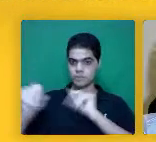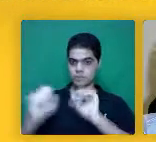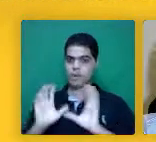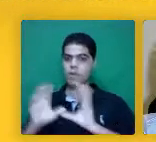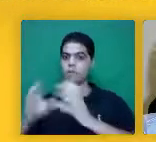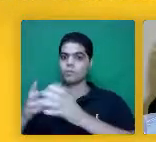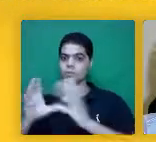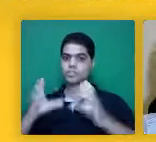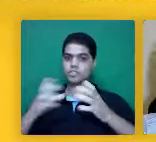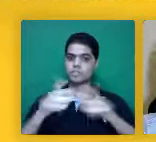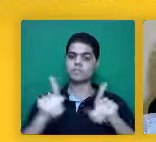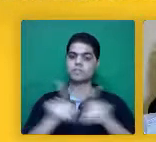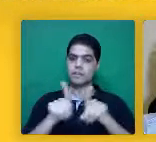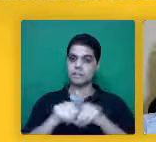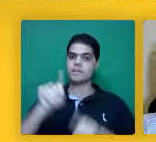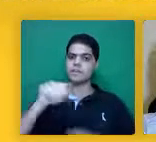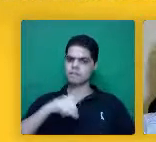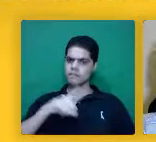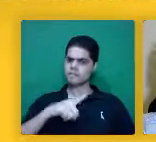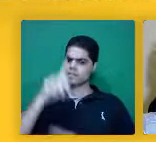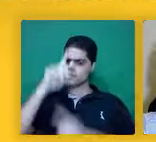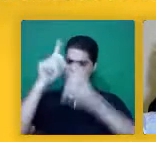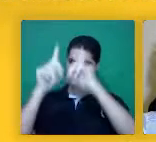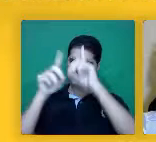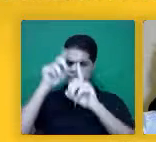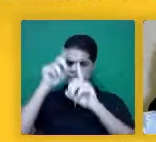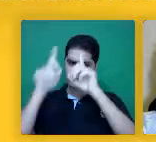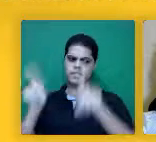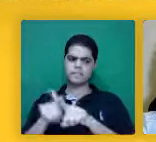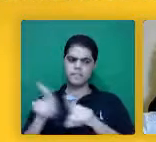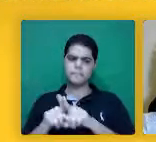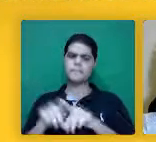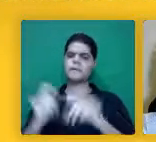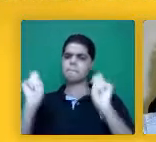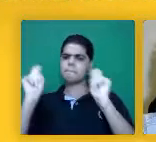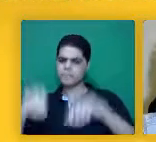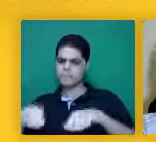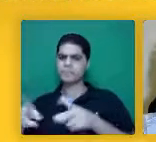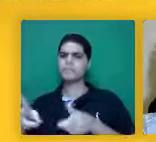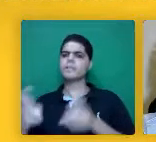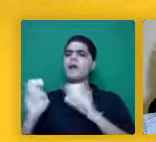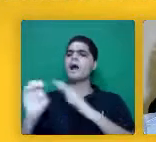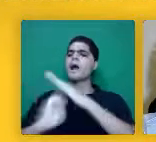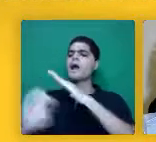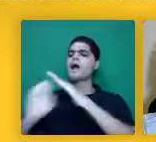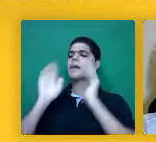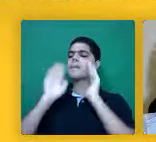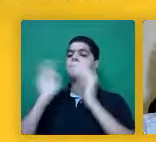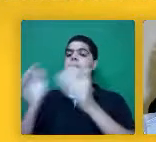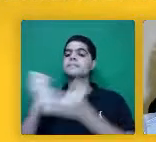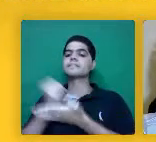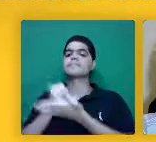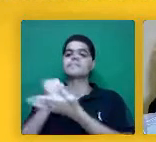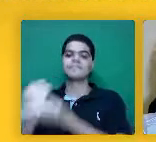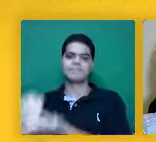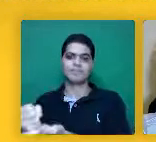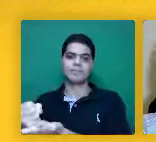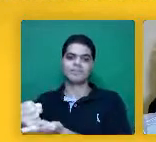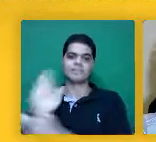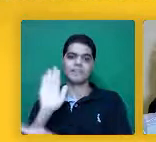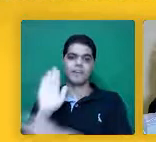sua ideia, a sua solução, que vai suprir a demanda da empresa que nós estamos apoiando. Então,